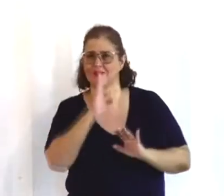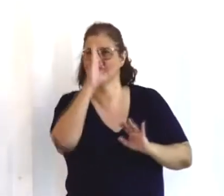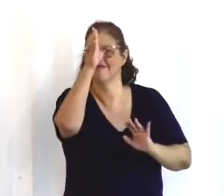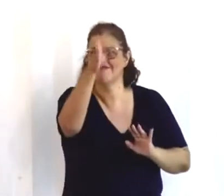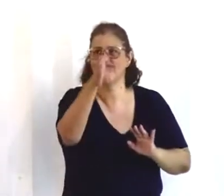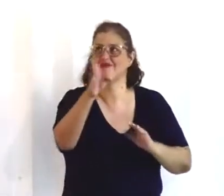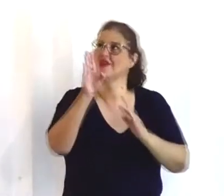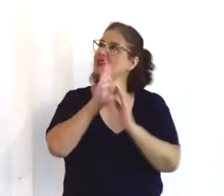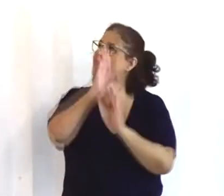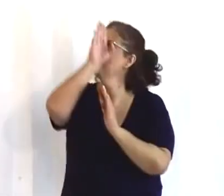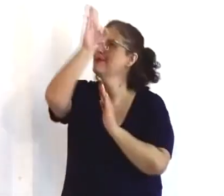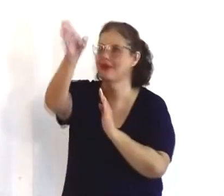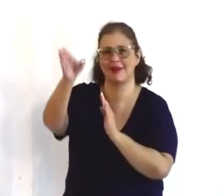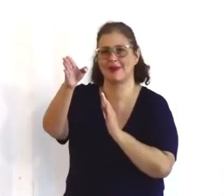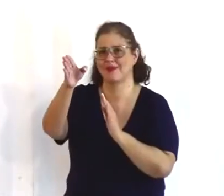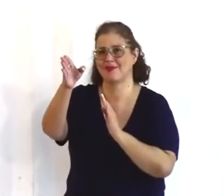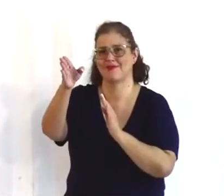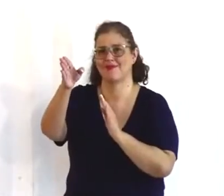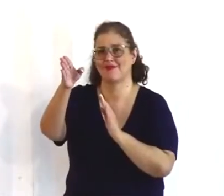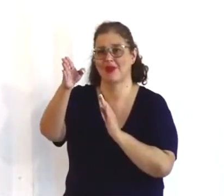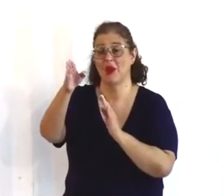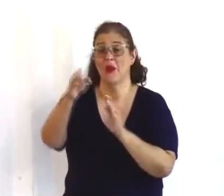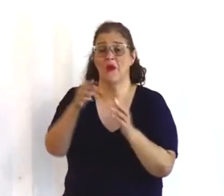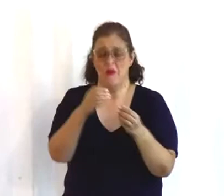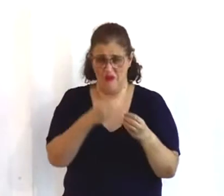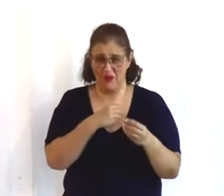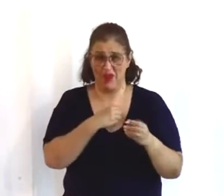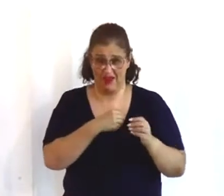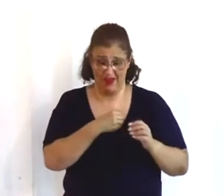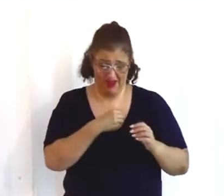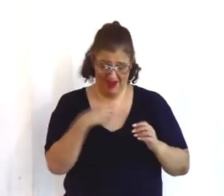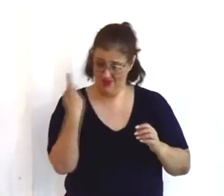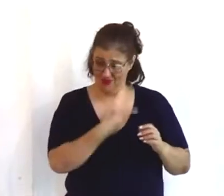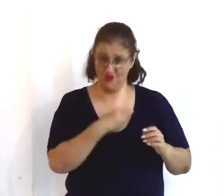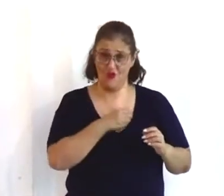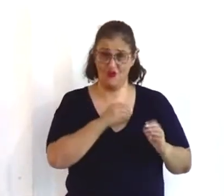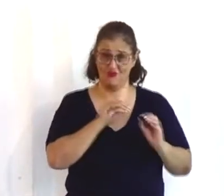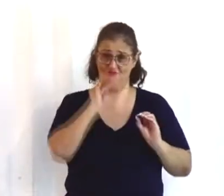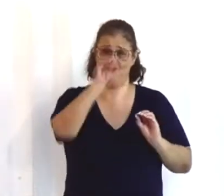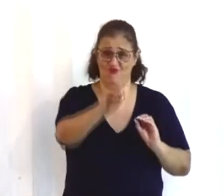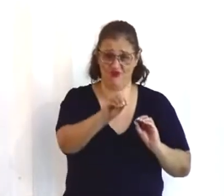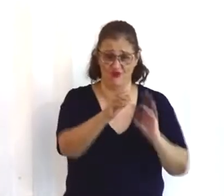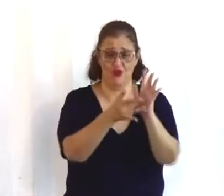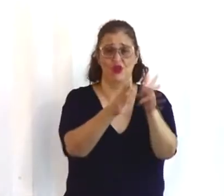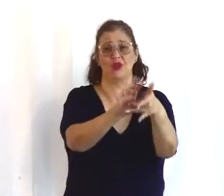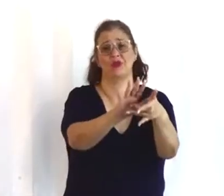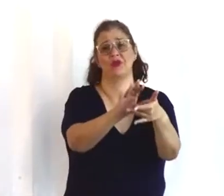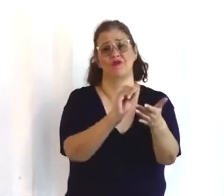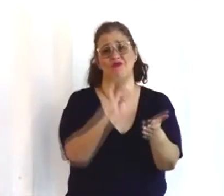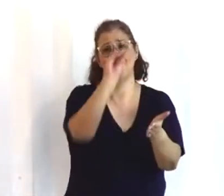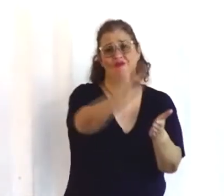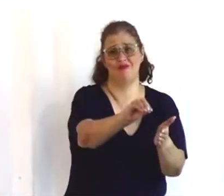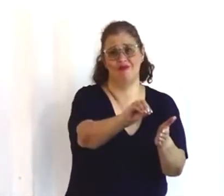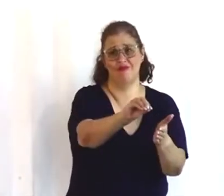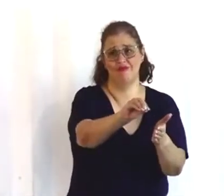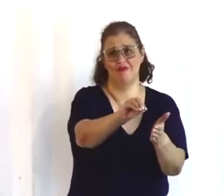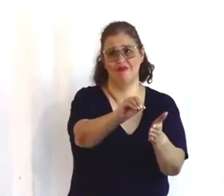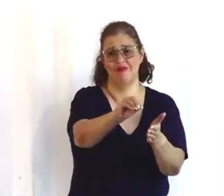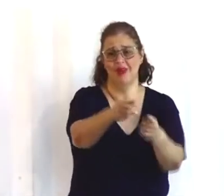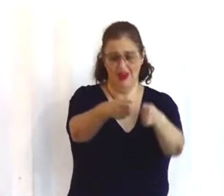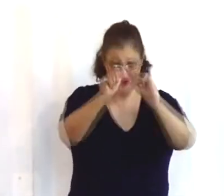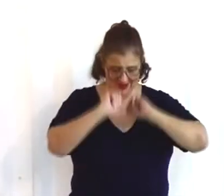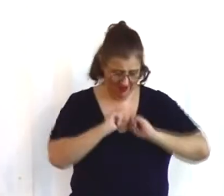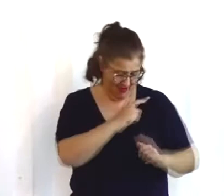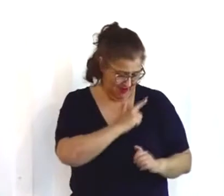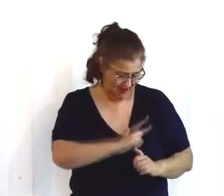nos separava do Senhor, Ele levou sobre si. O sangue de Jesus nos purifica de todo o pecado, e por isso então nós